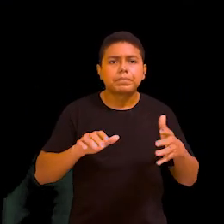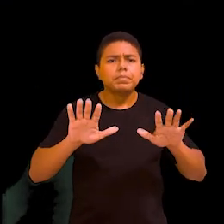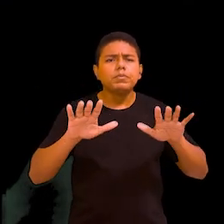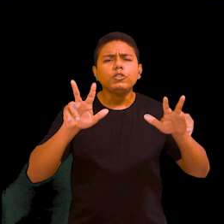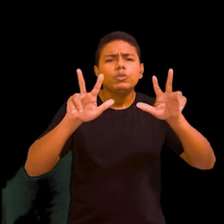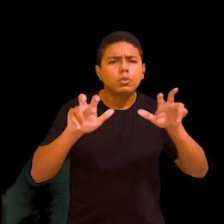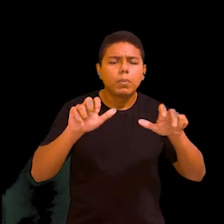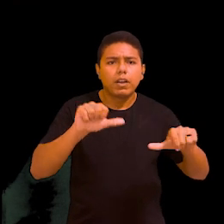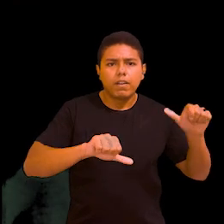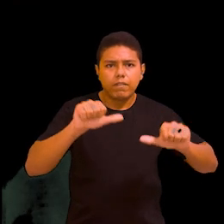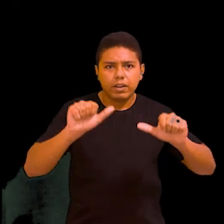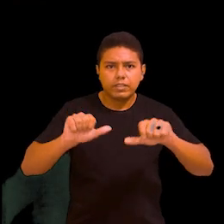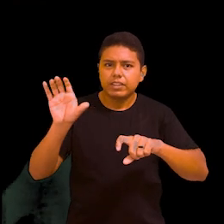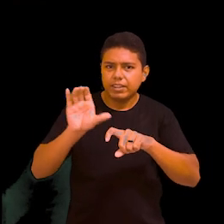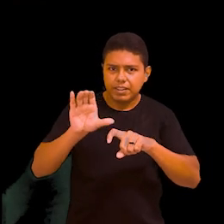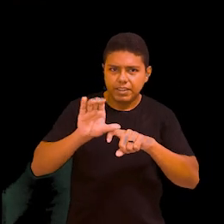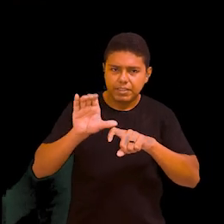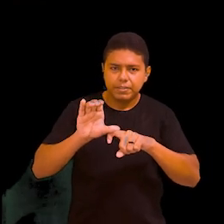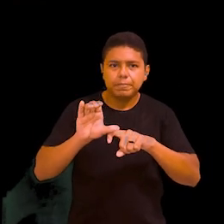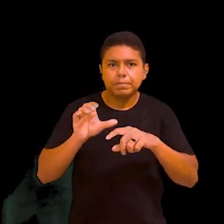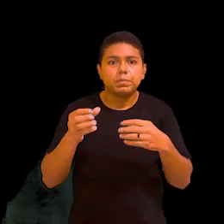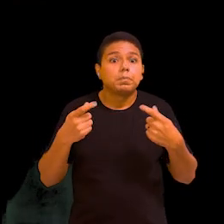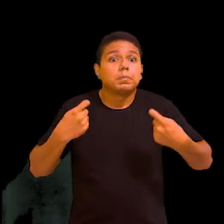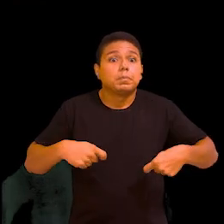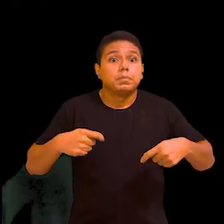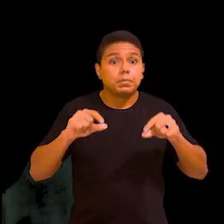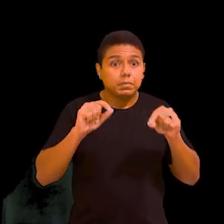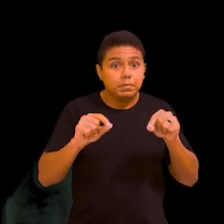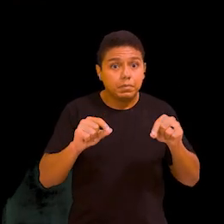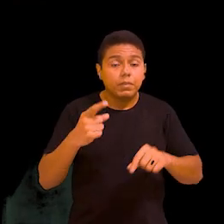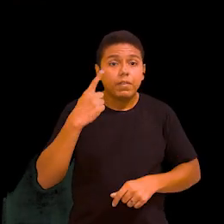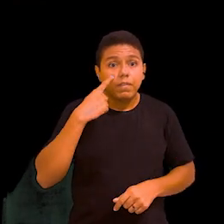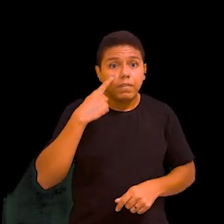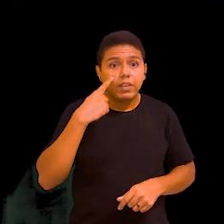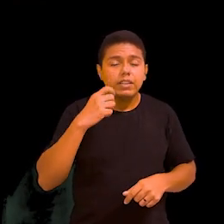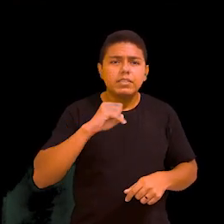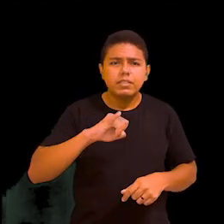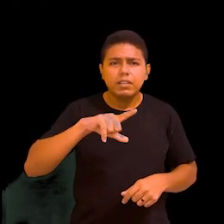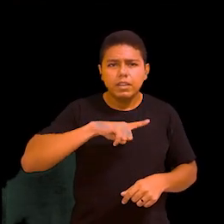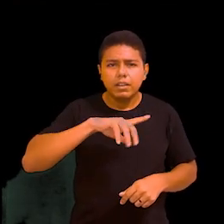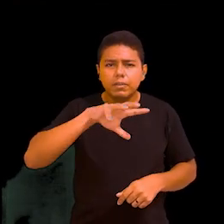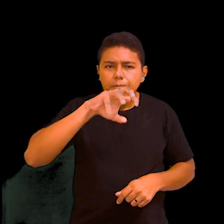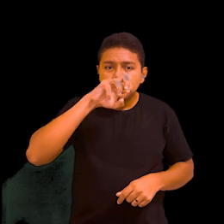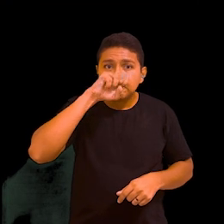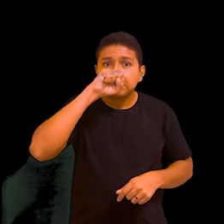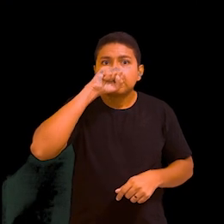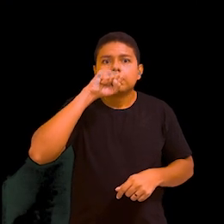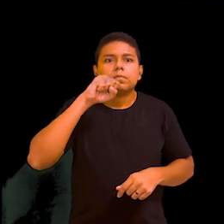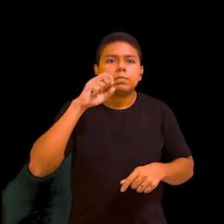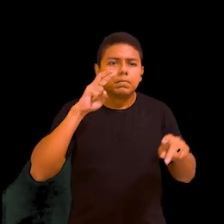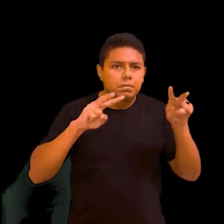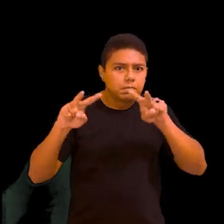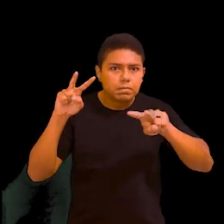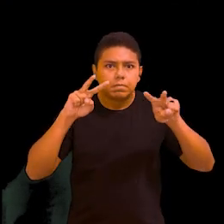grandes desafios. Em relação à avaliação clínico-ginecológica, é preciso verificar os